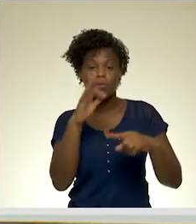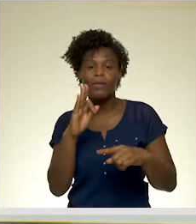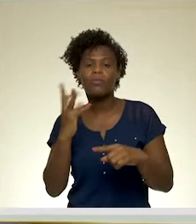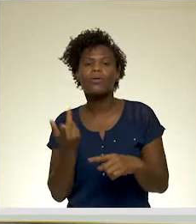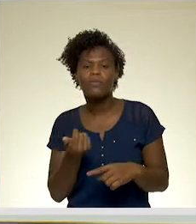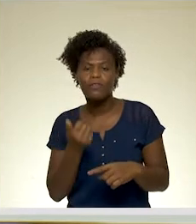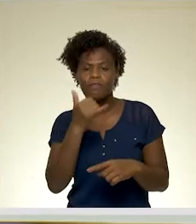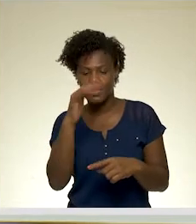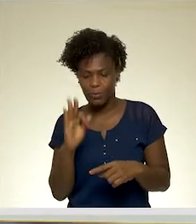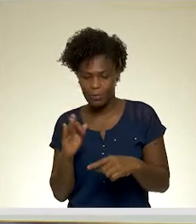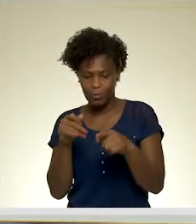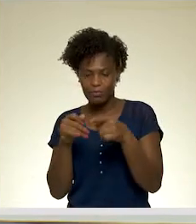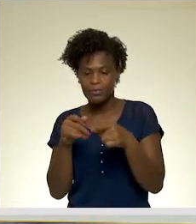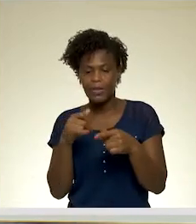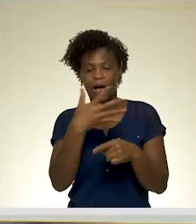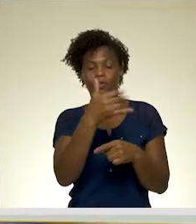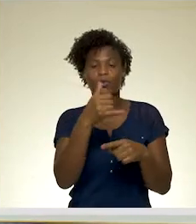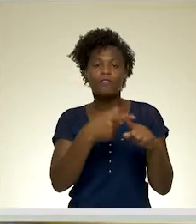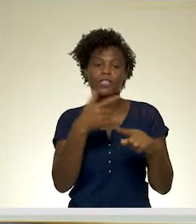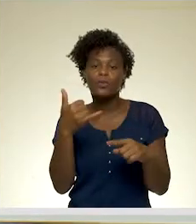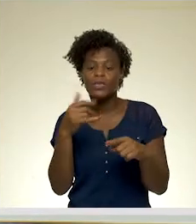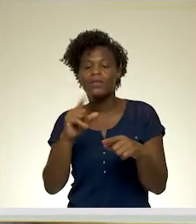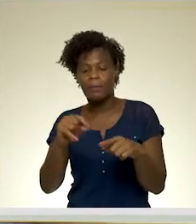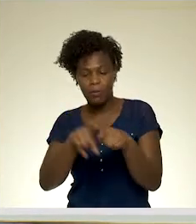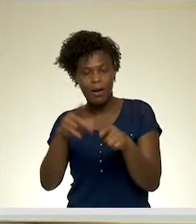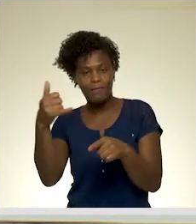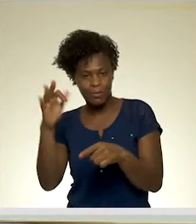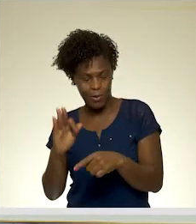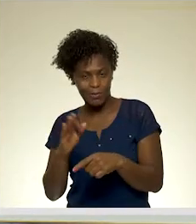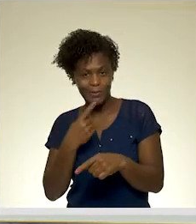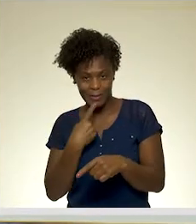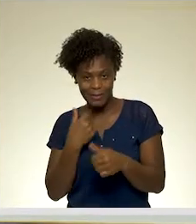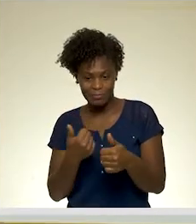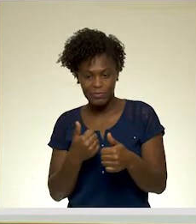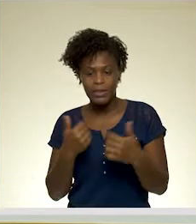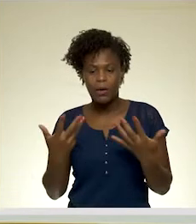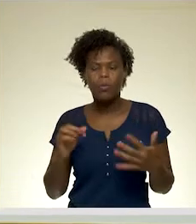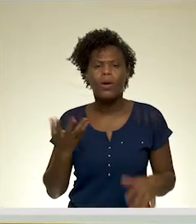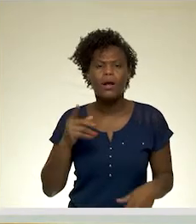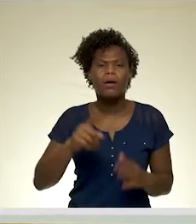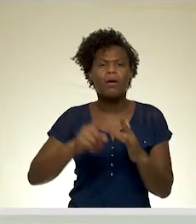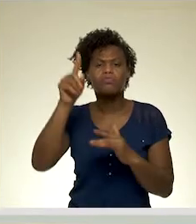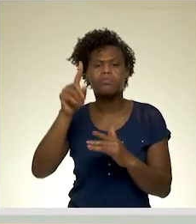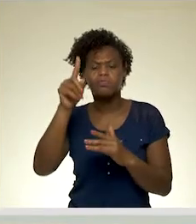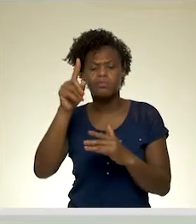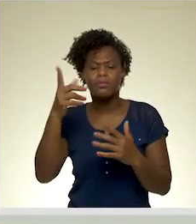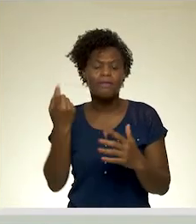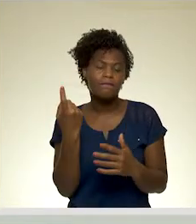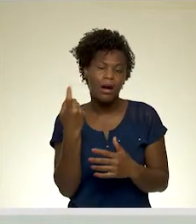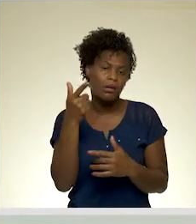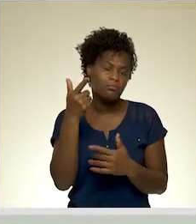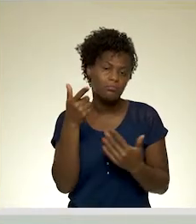4, 24. 12 vezes 2, dá 24. Agora, qual é o